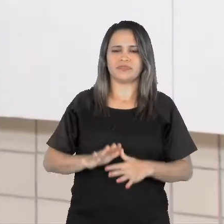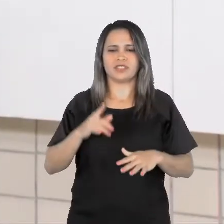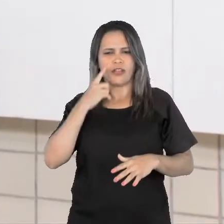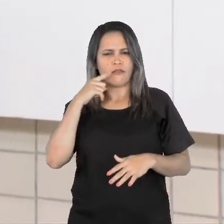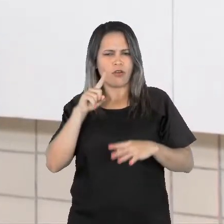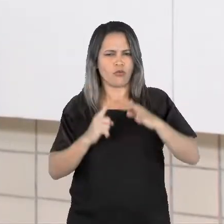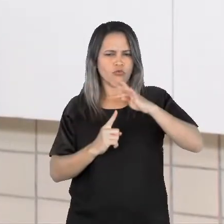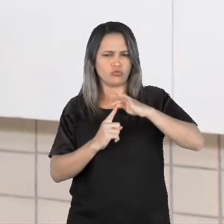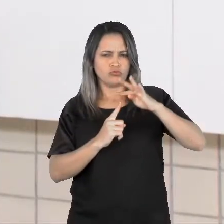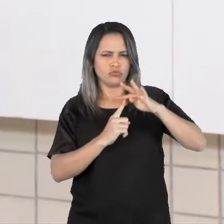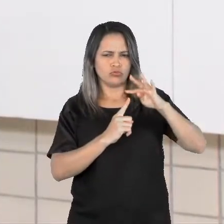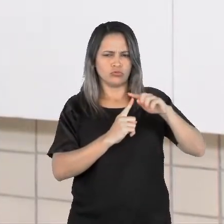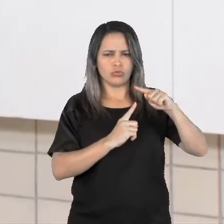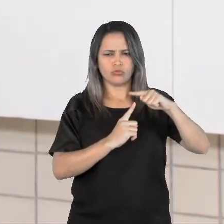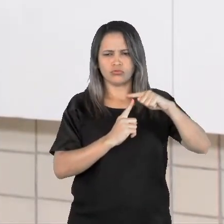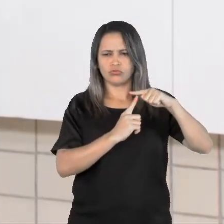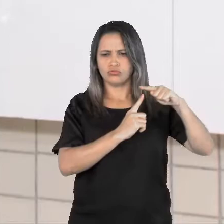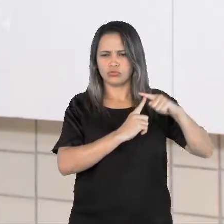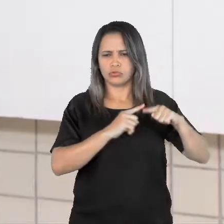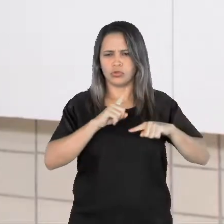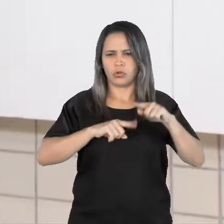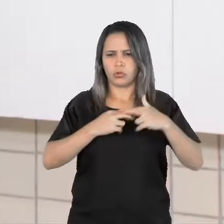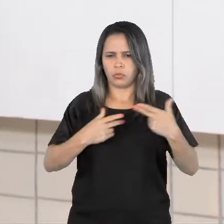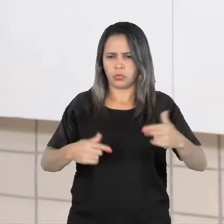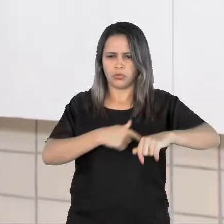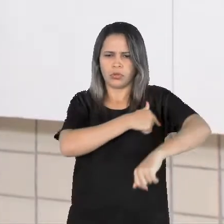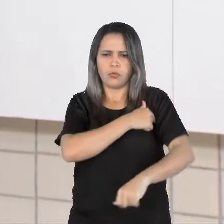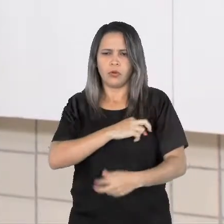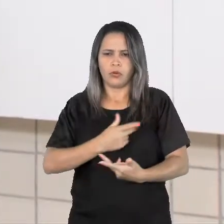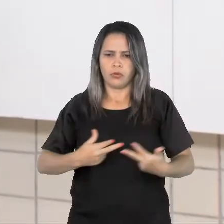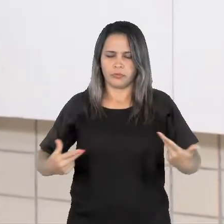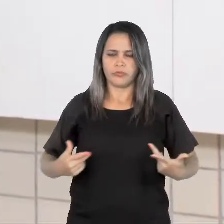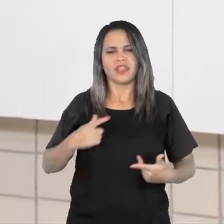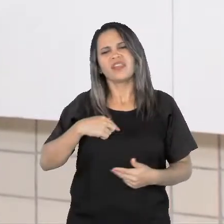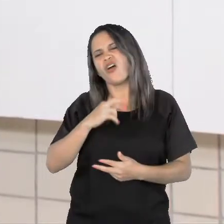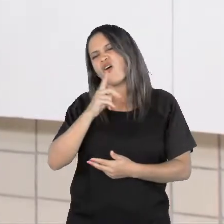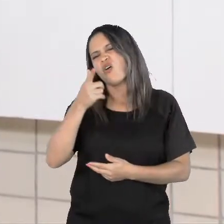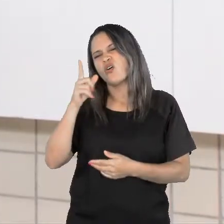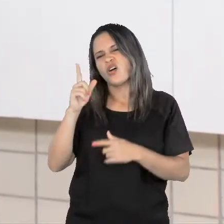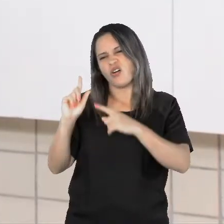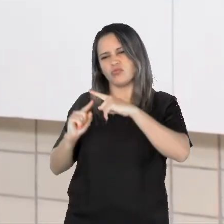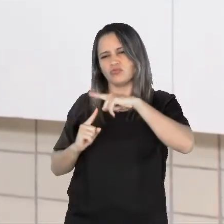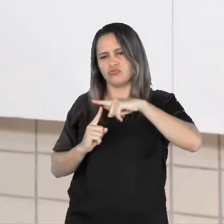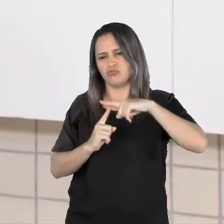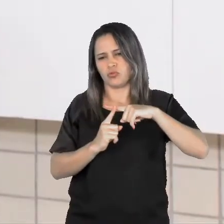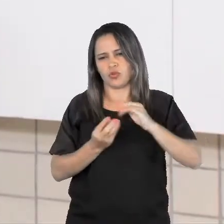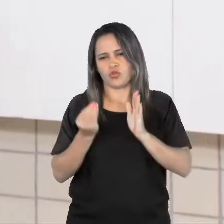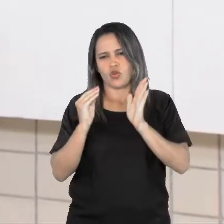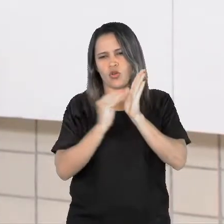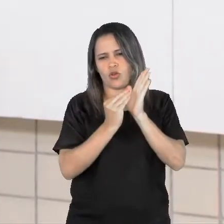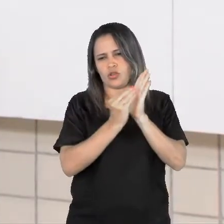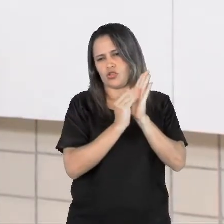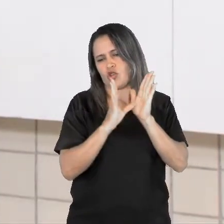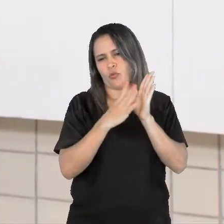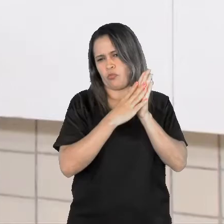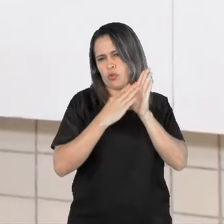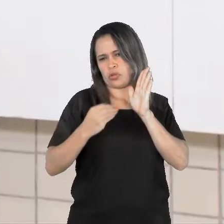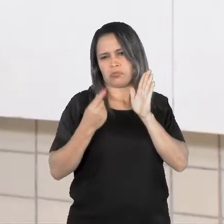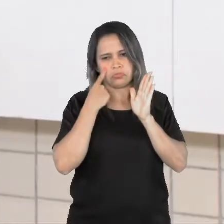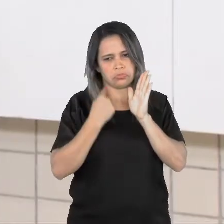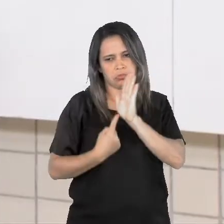de termômetros. Existem só esses? Não, existem outros tipos de termômetro. Coloquei esses aí como modelo para você